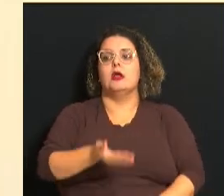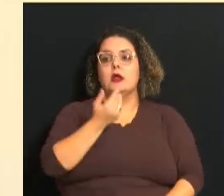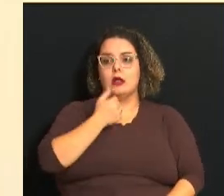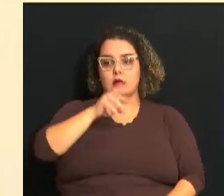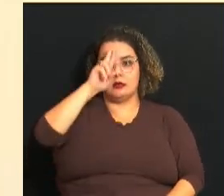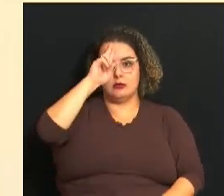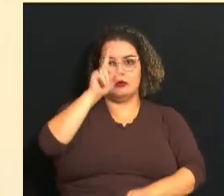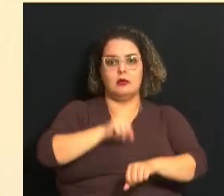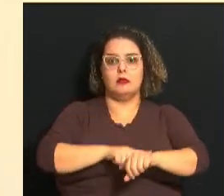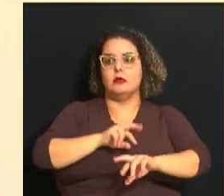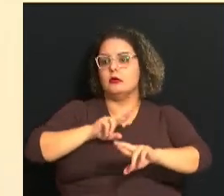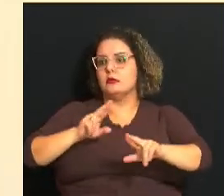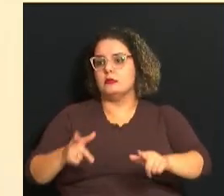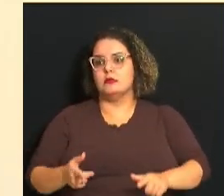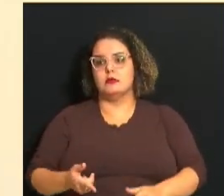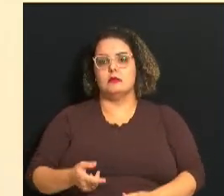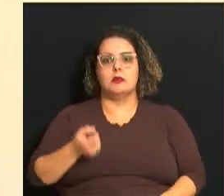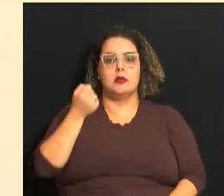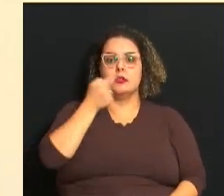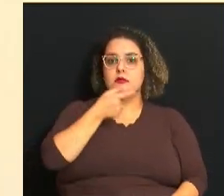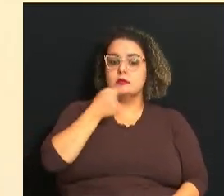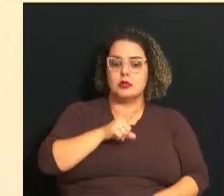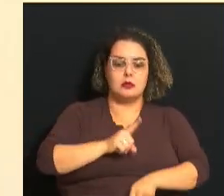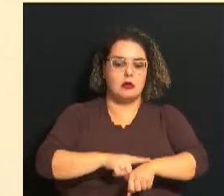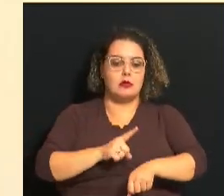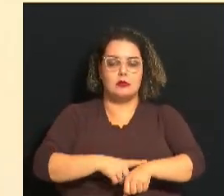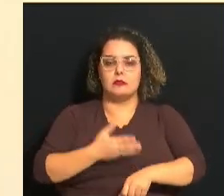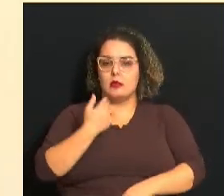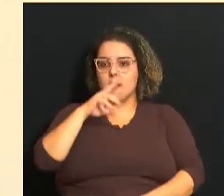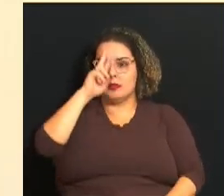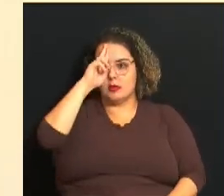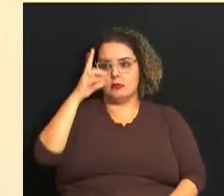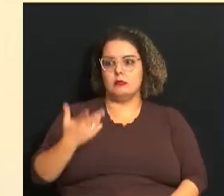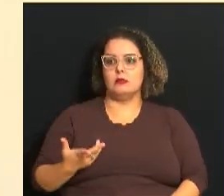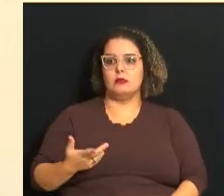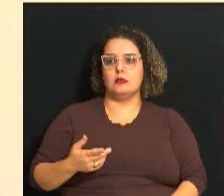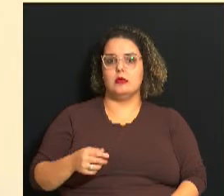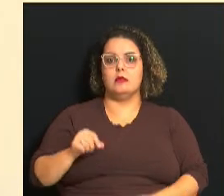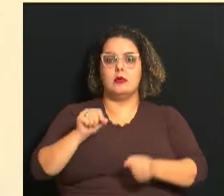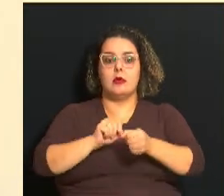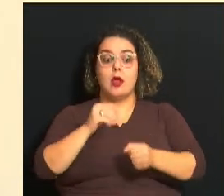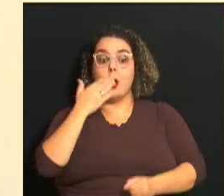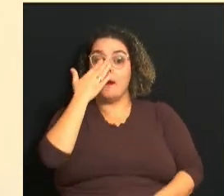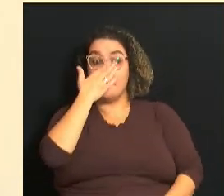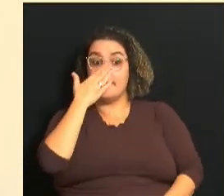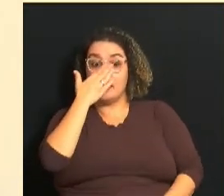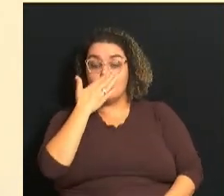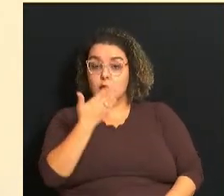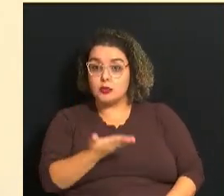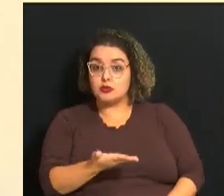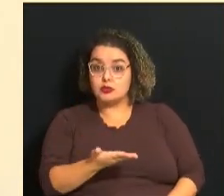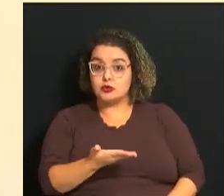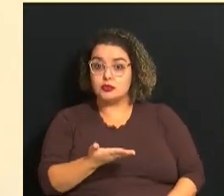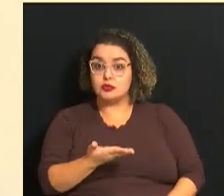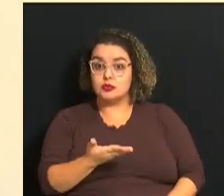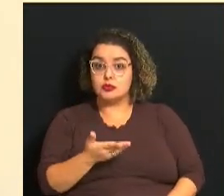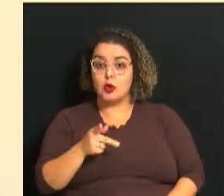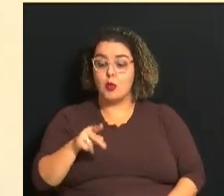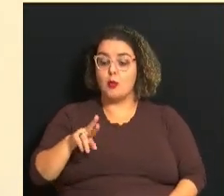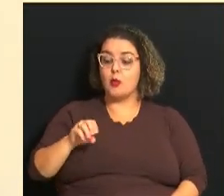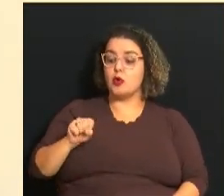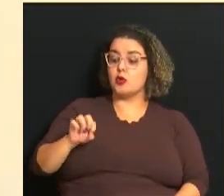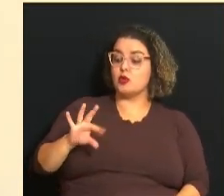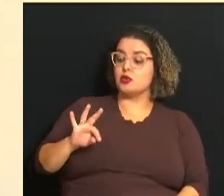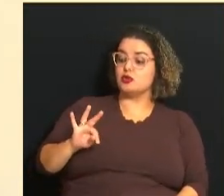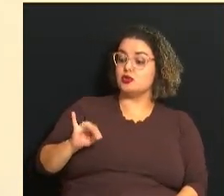horários diferentes as piadas no almoço eram terríveis fazer um piadas relacionadas à prostituição única e exclusivamente por conta da identidade